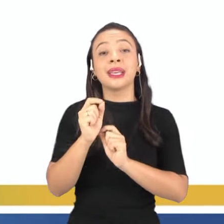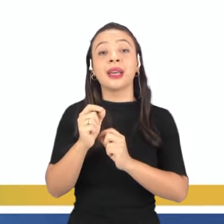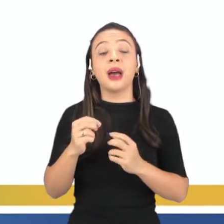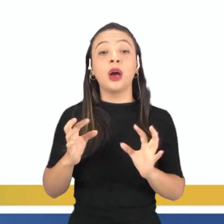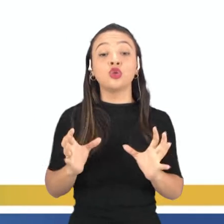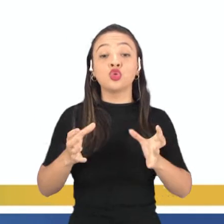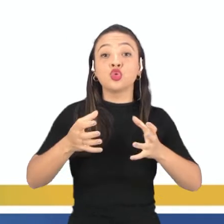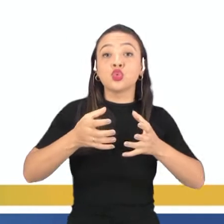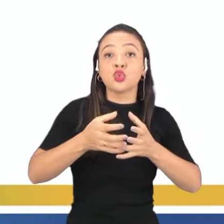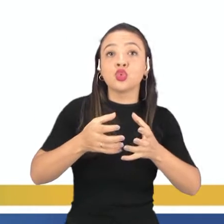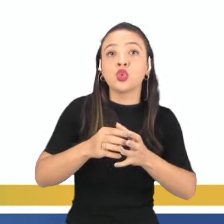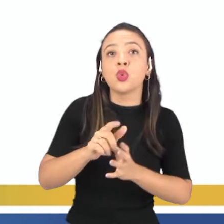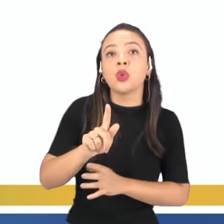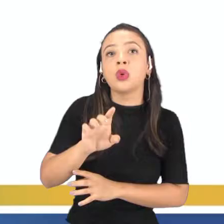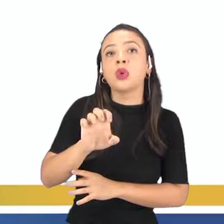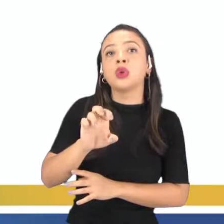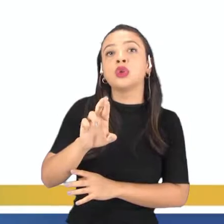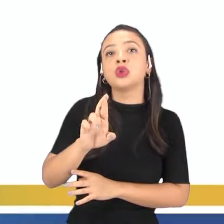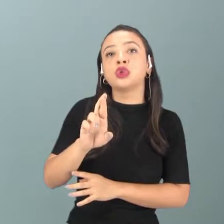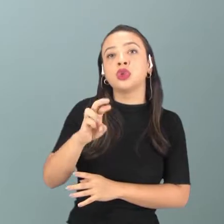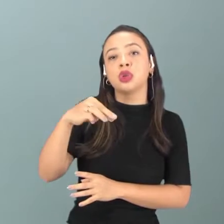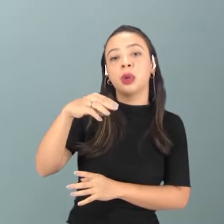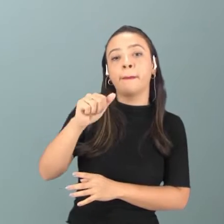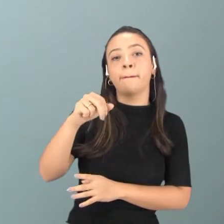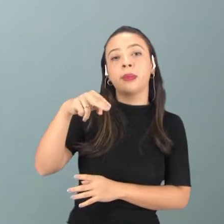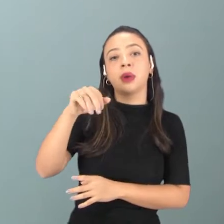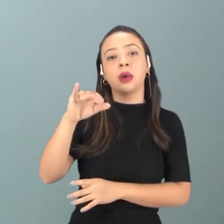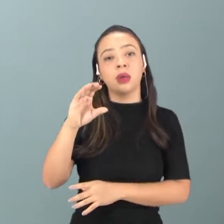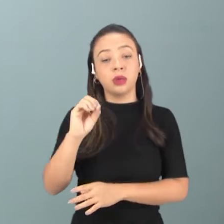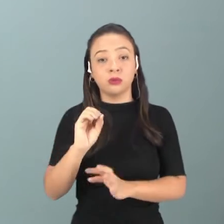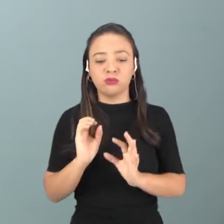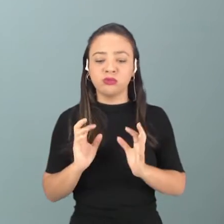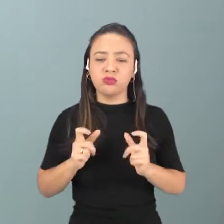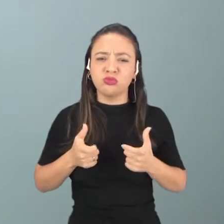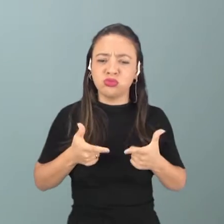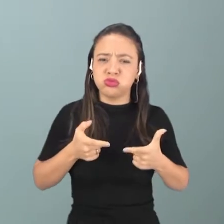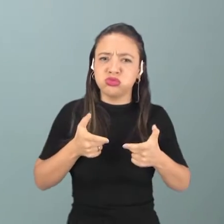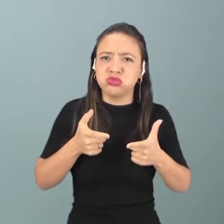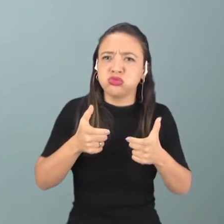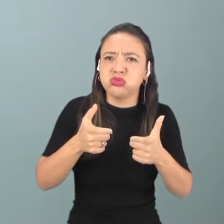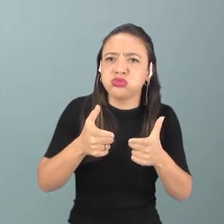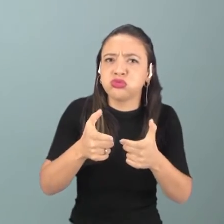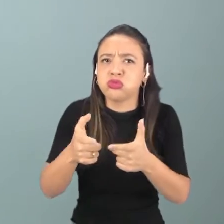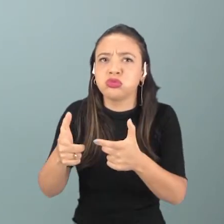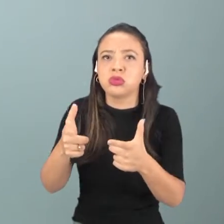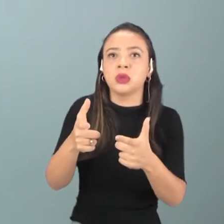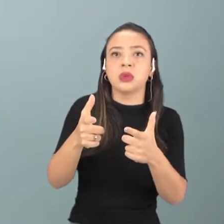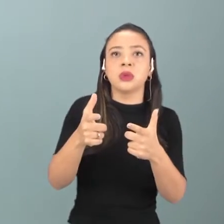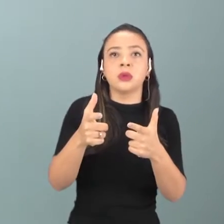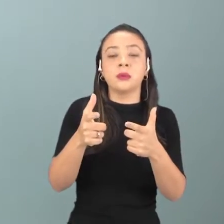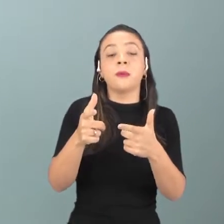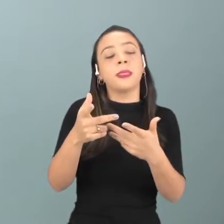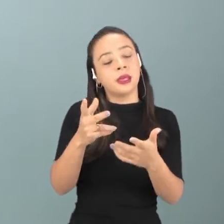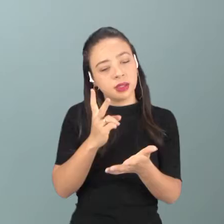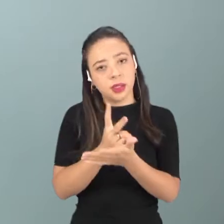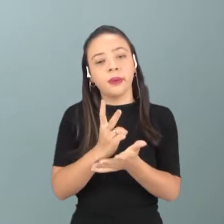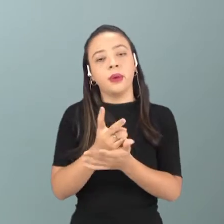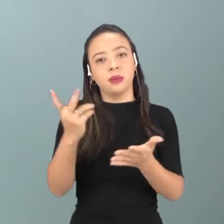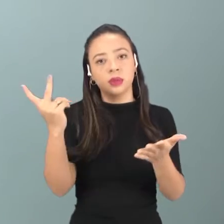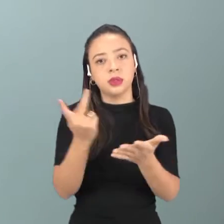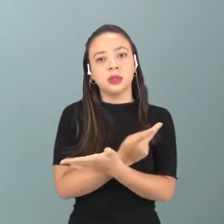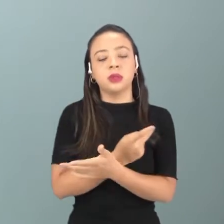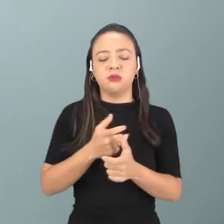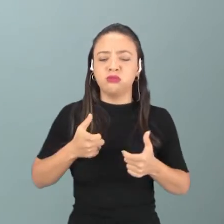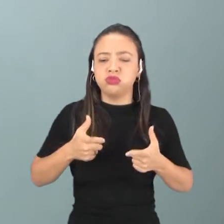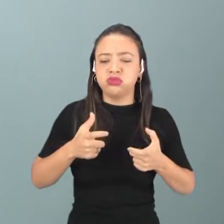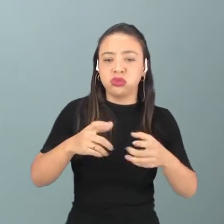à Grã-Bretanha. Então, nós falamos lá na aula um pouquinho sobre essa invasão, né, de que antigamente era comum essa questão de invasão de